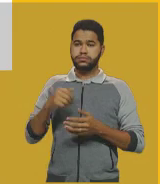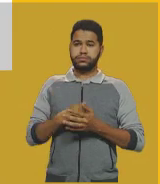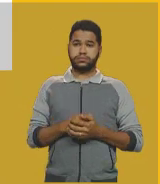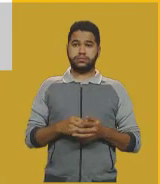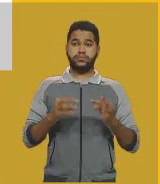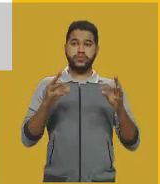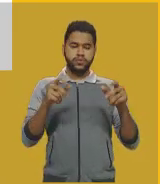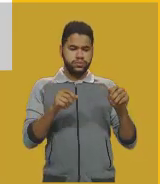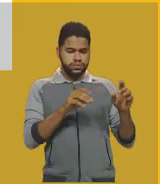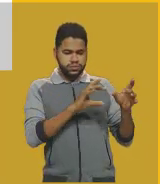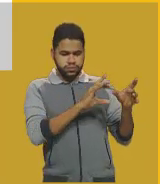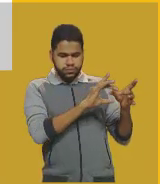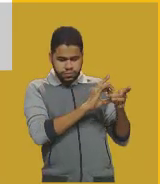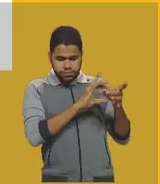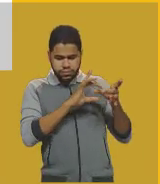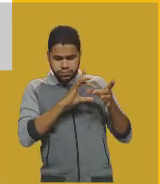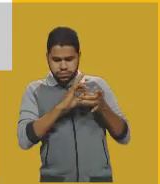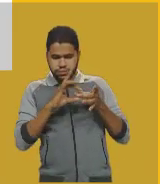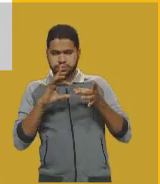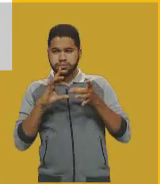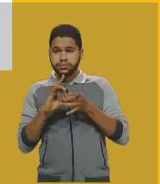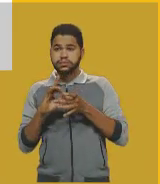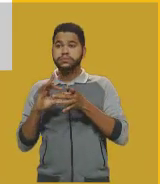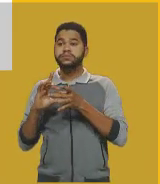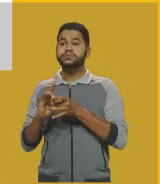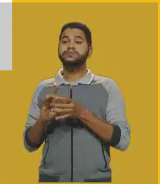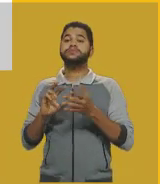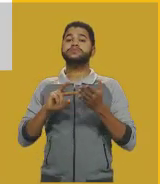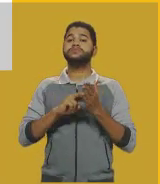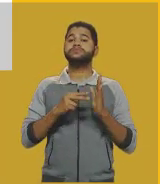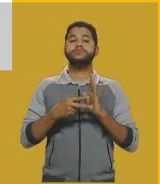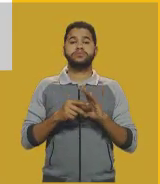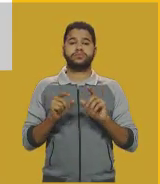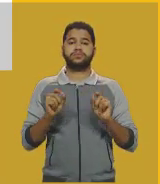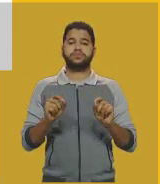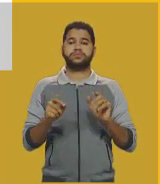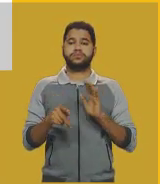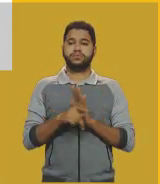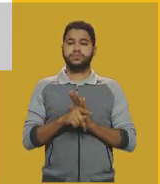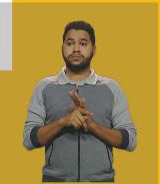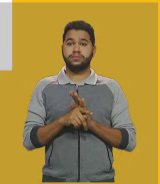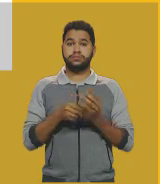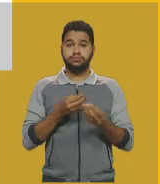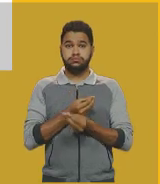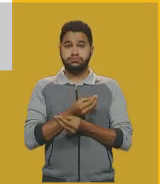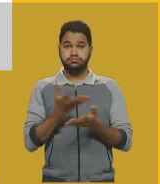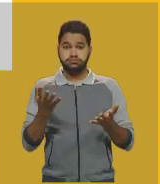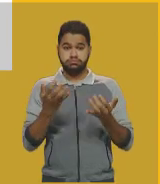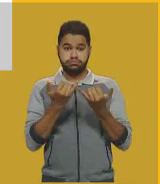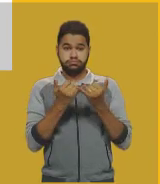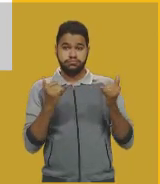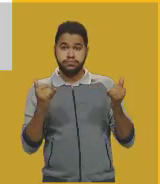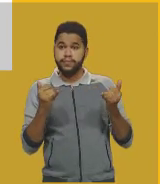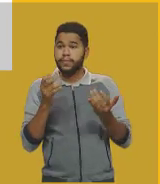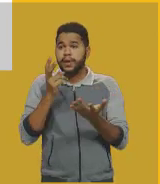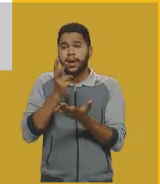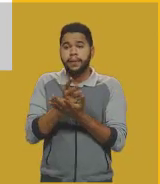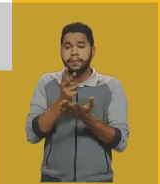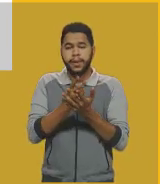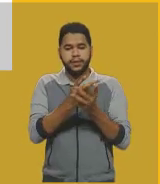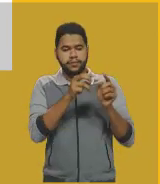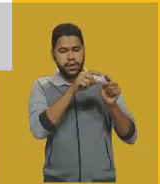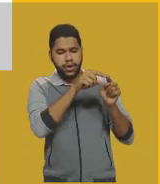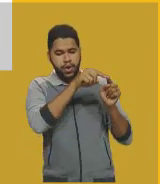um em sequência do outro. Isso significa dizer que a corrente disponibilizada pela bateria é a mesma que passa em